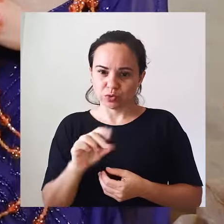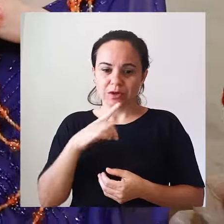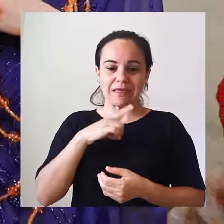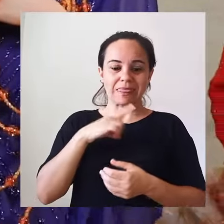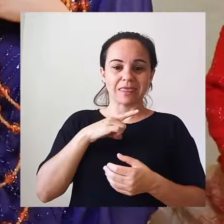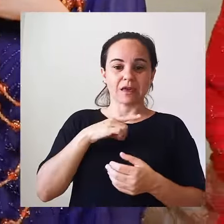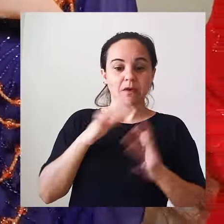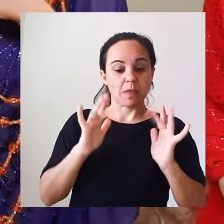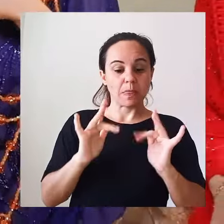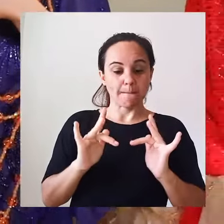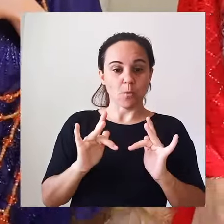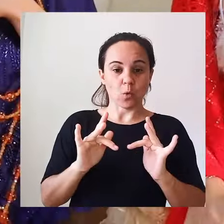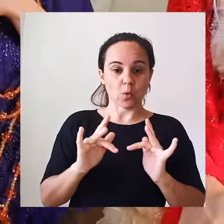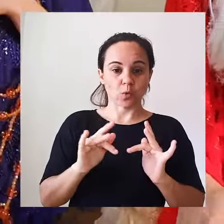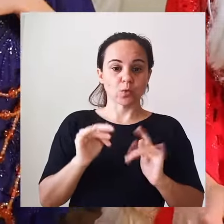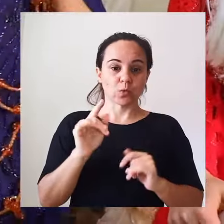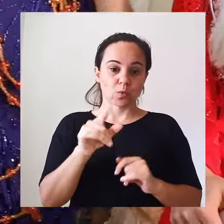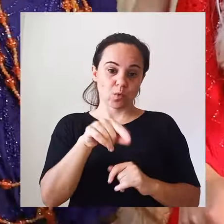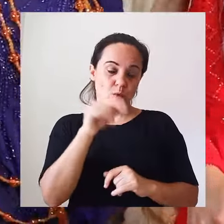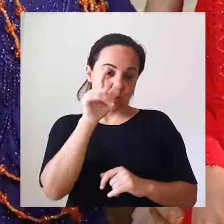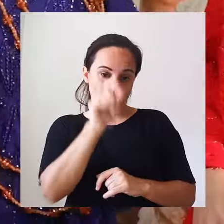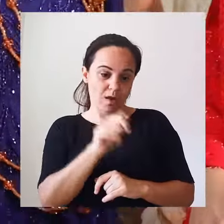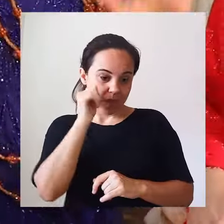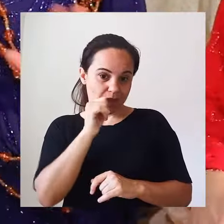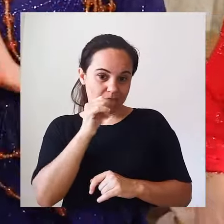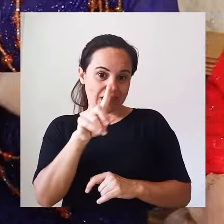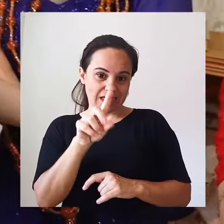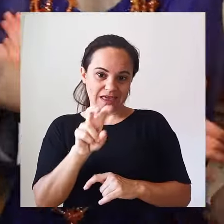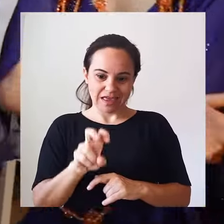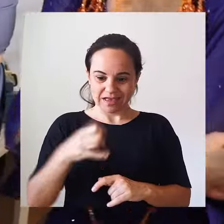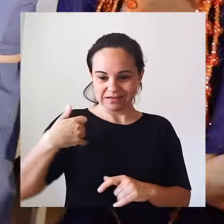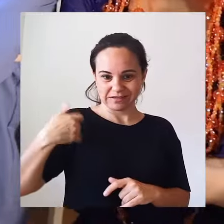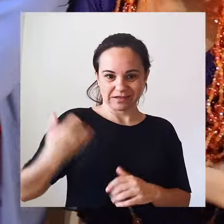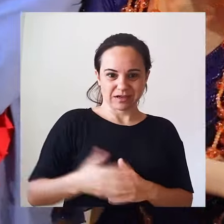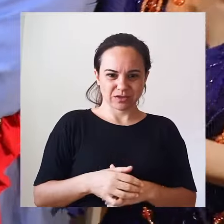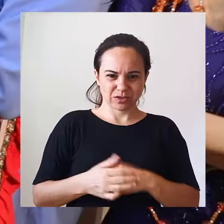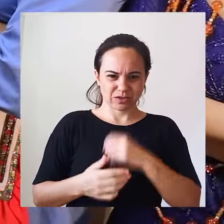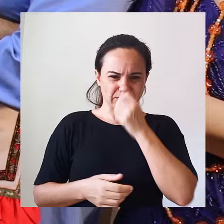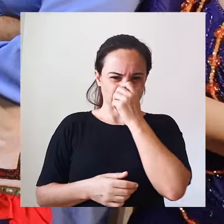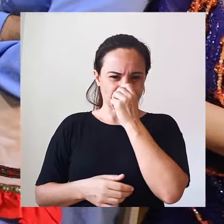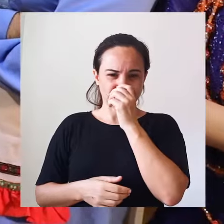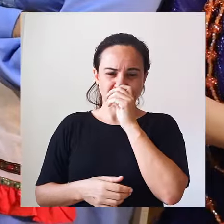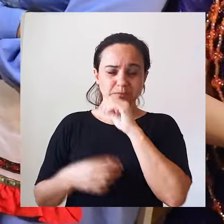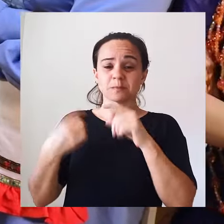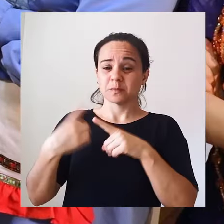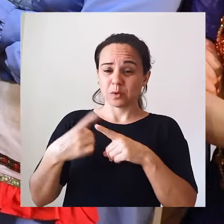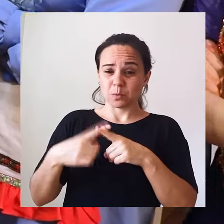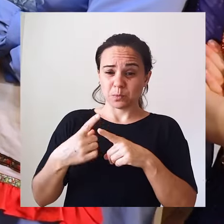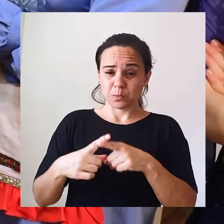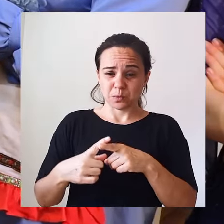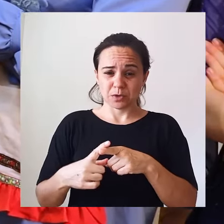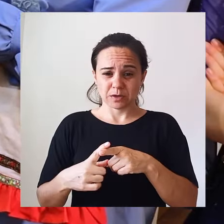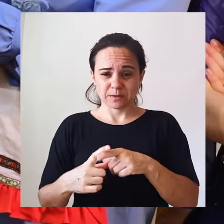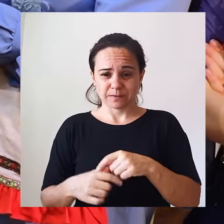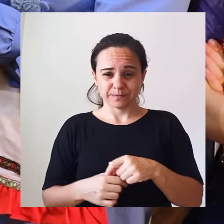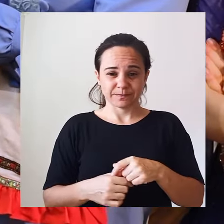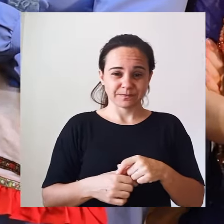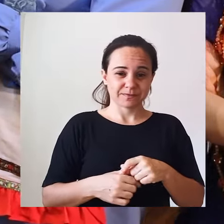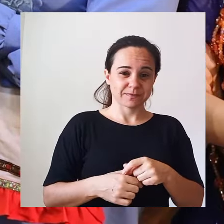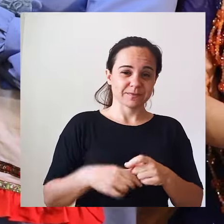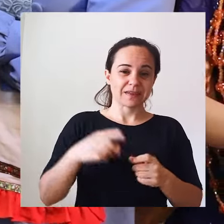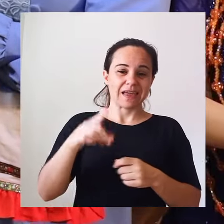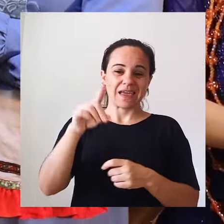Alzira quando a Alzira tinha 15 anos? Sim, porque quando a Alzira tinha 15 anos, as múmias do Egito estavam